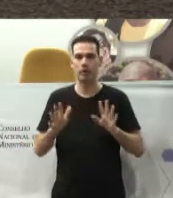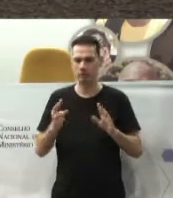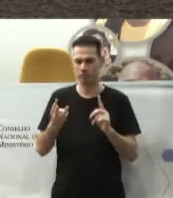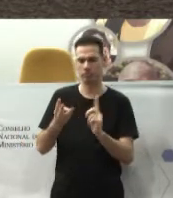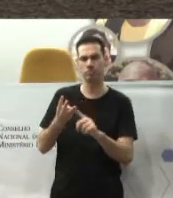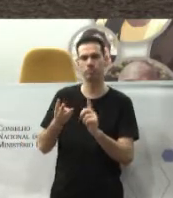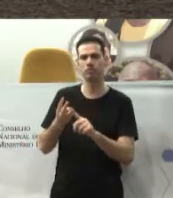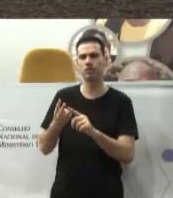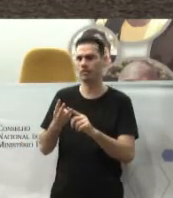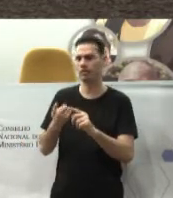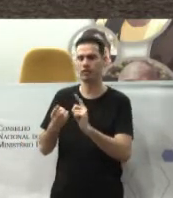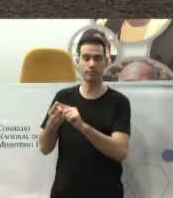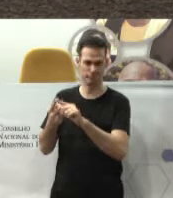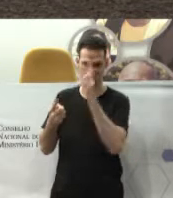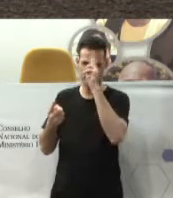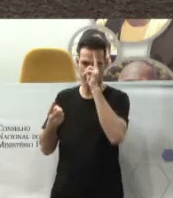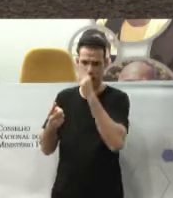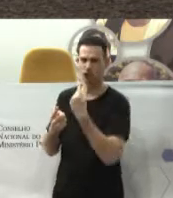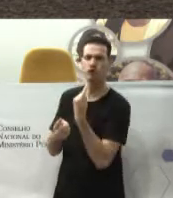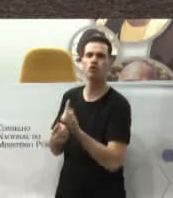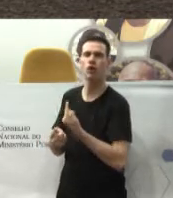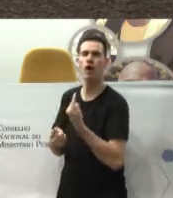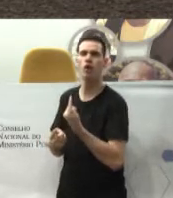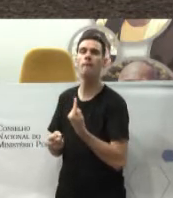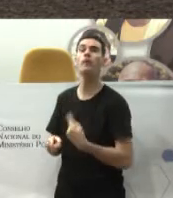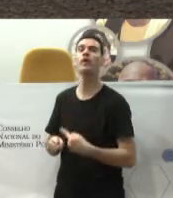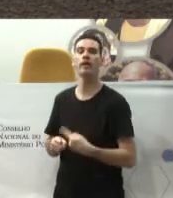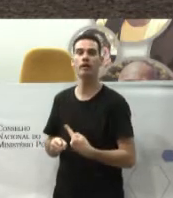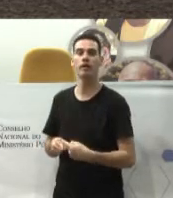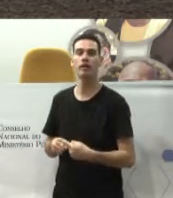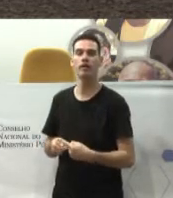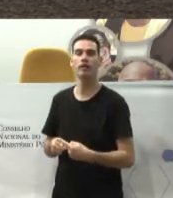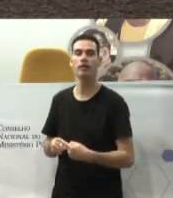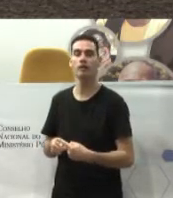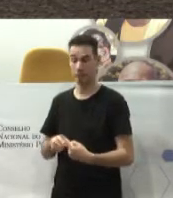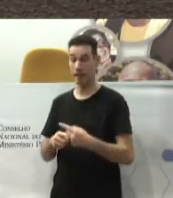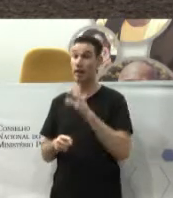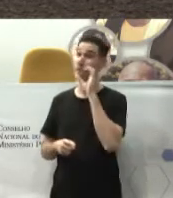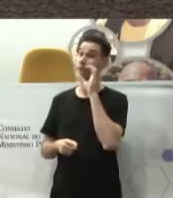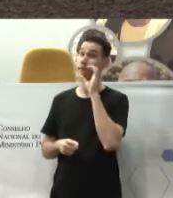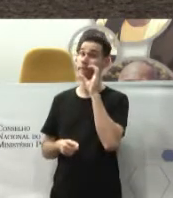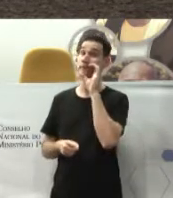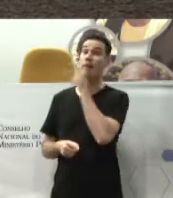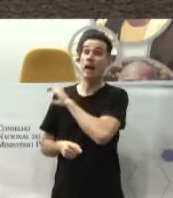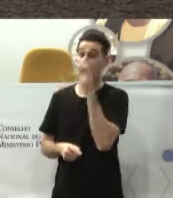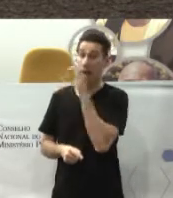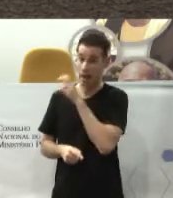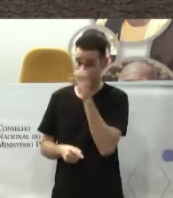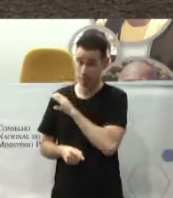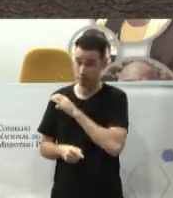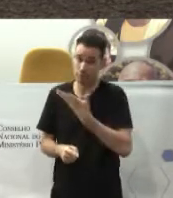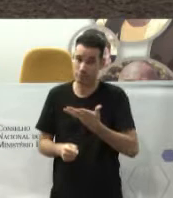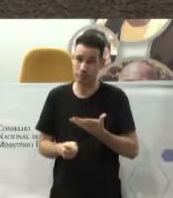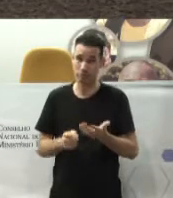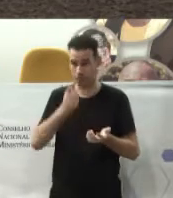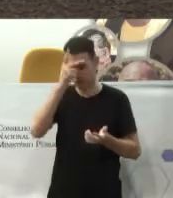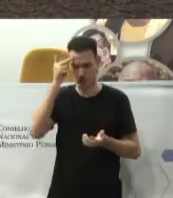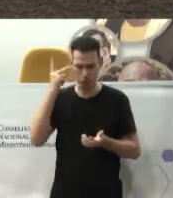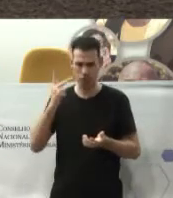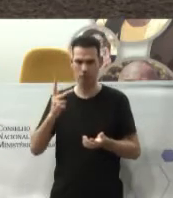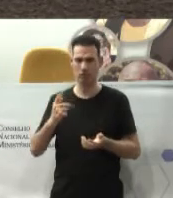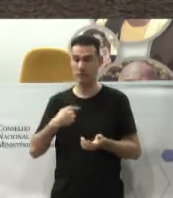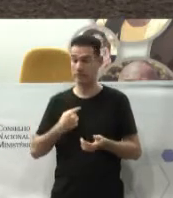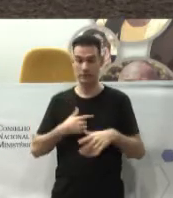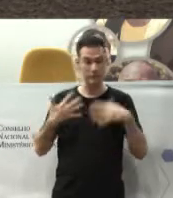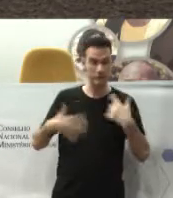é individual? De modo geral, a solução é individual por duas razões. Porque a solução individual é mais lucrativa para vários atores envolvidos